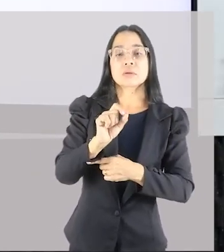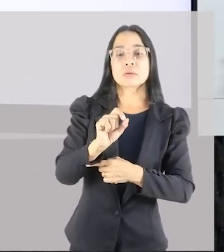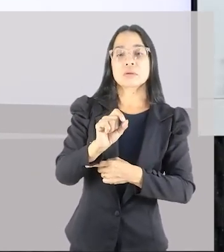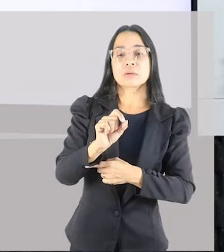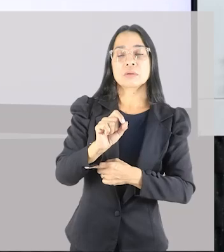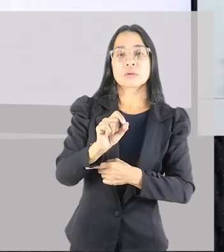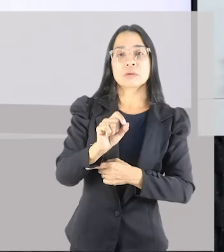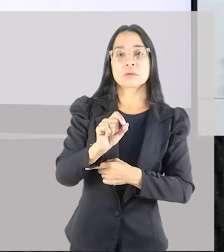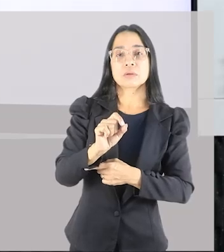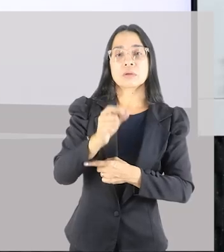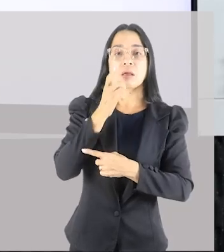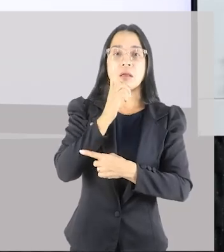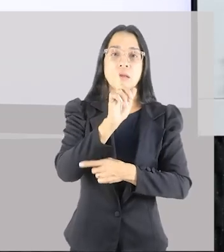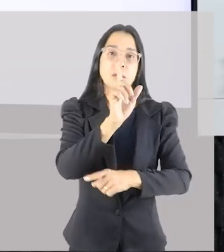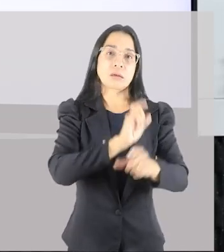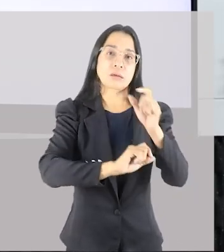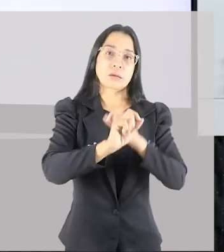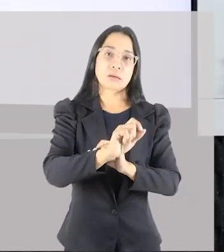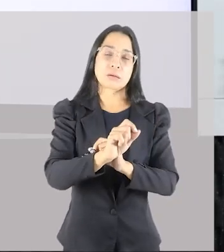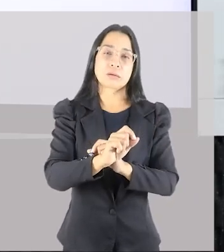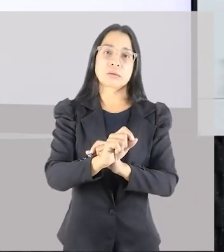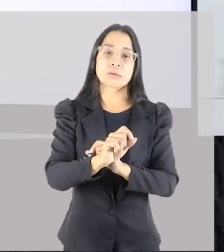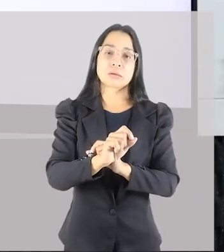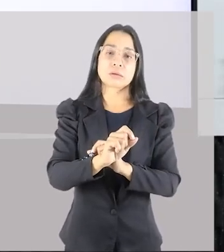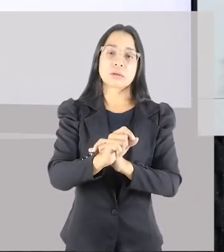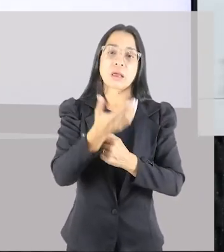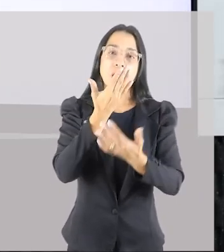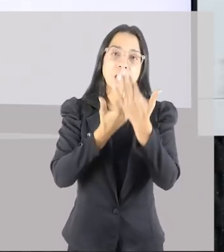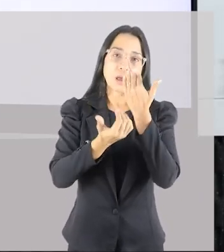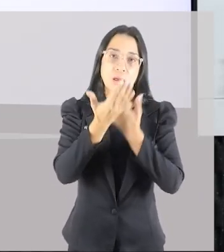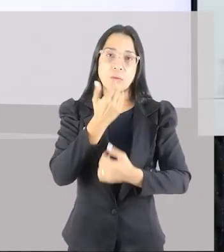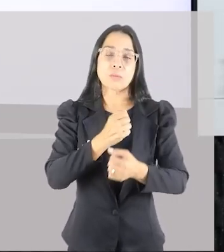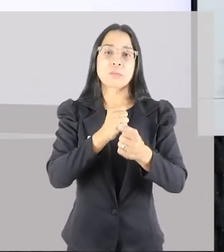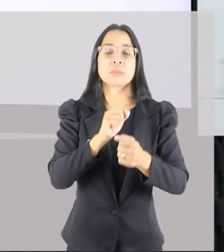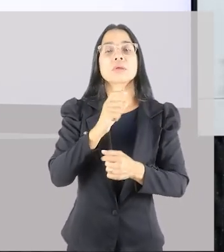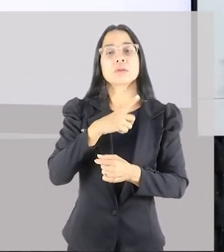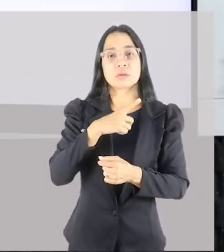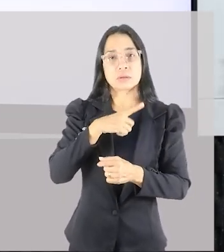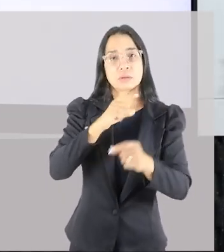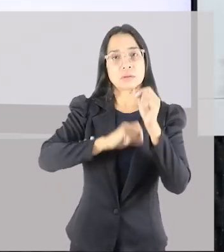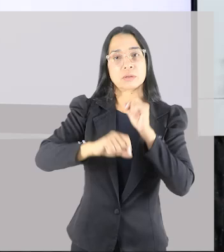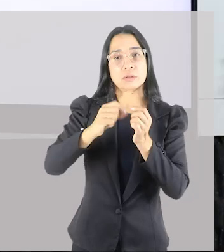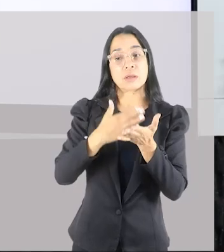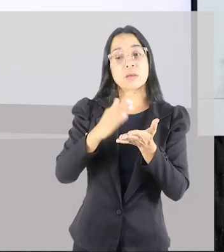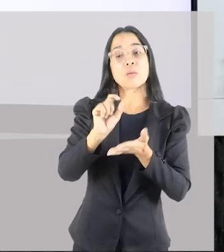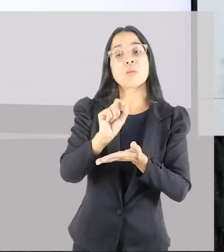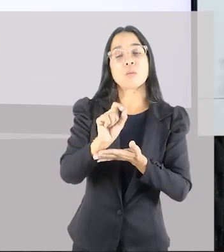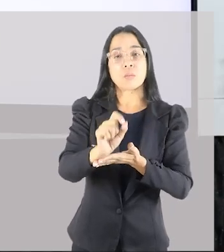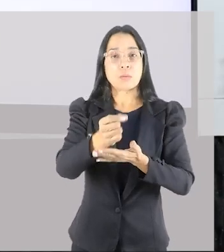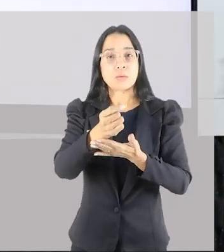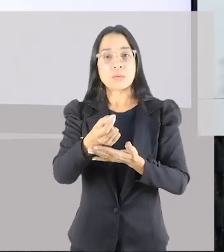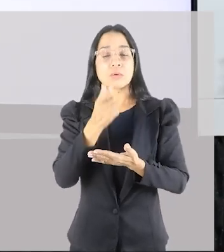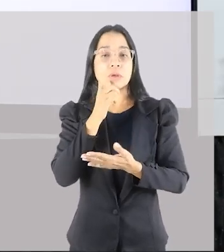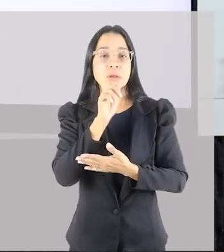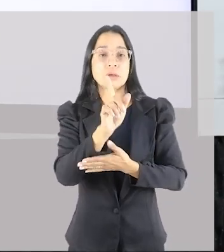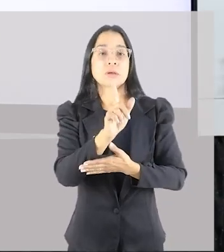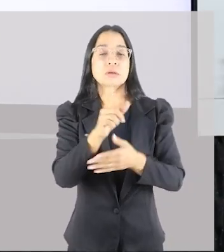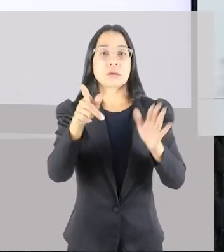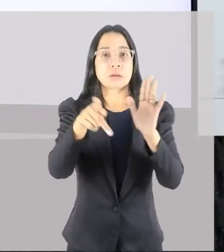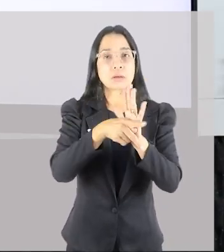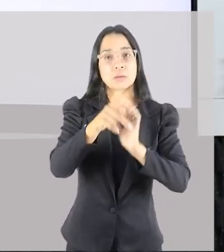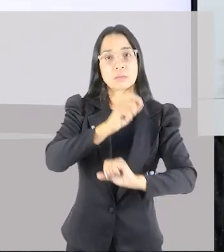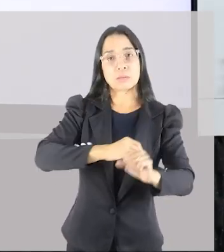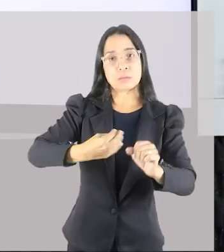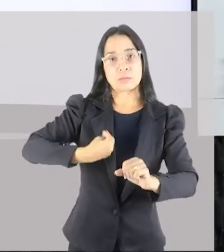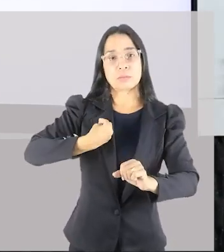que você ganha com a comida que você é capaz de ter a partir do que ganha e a própria vida que